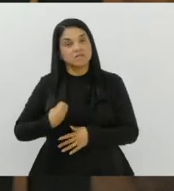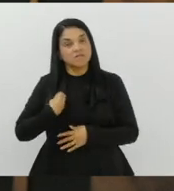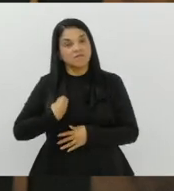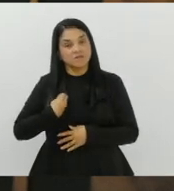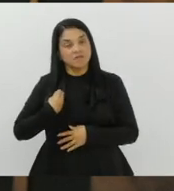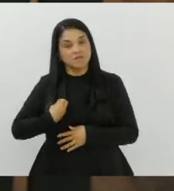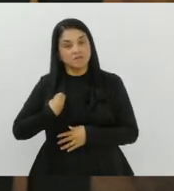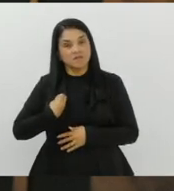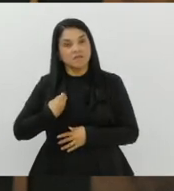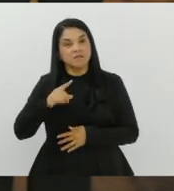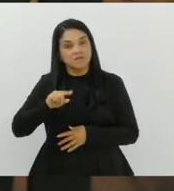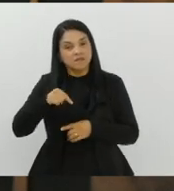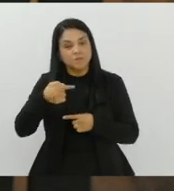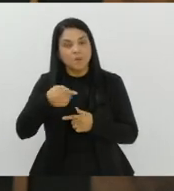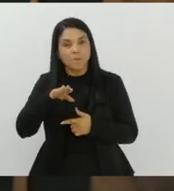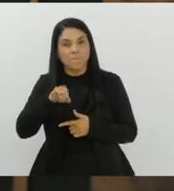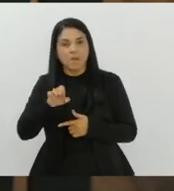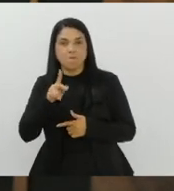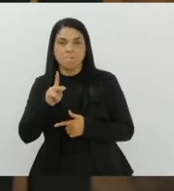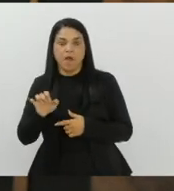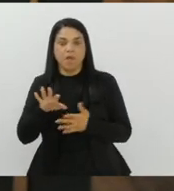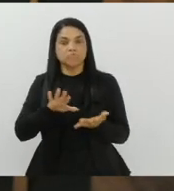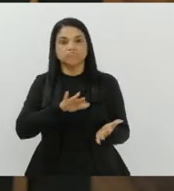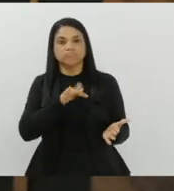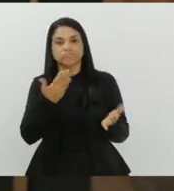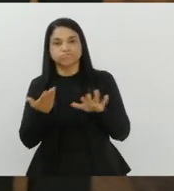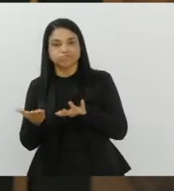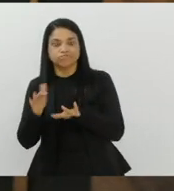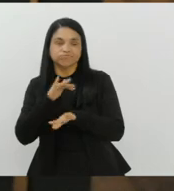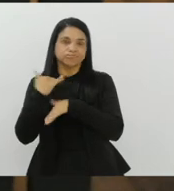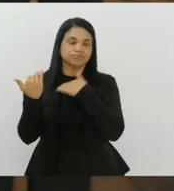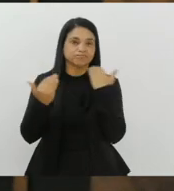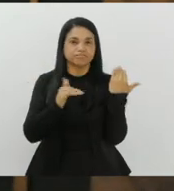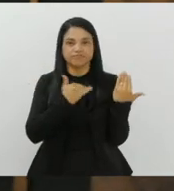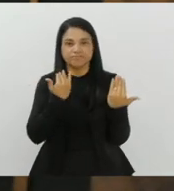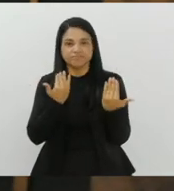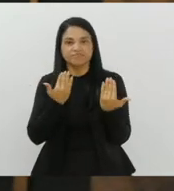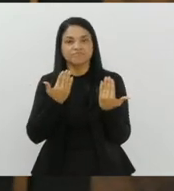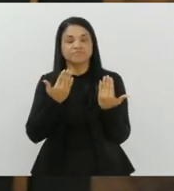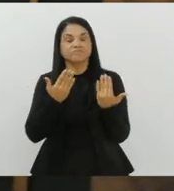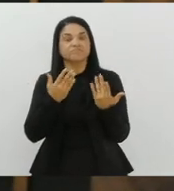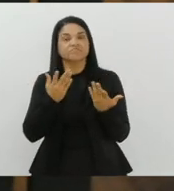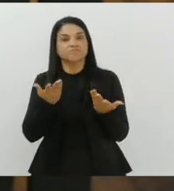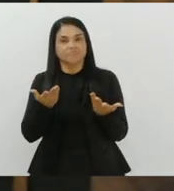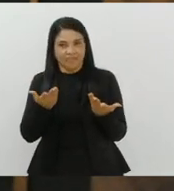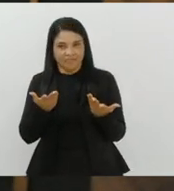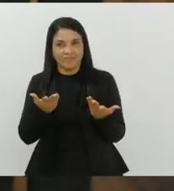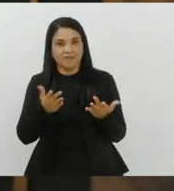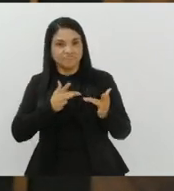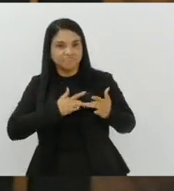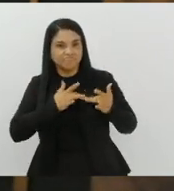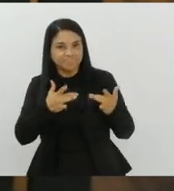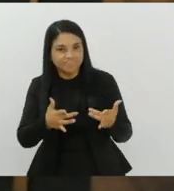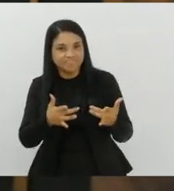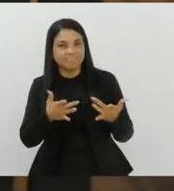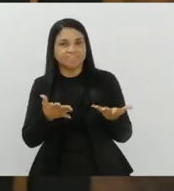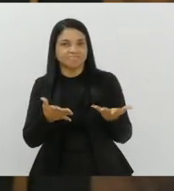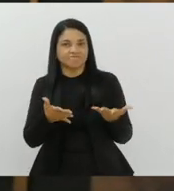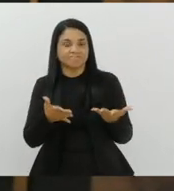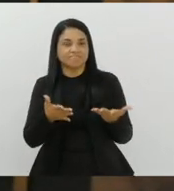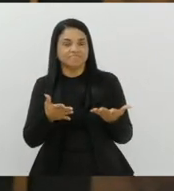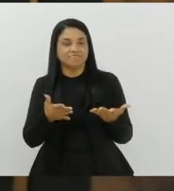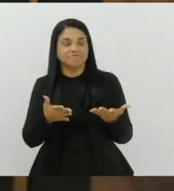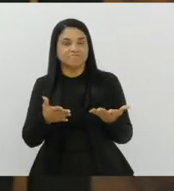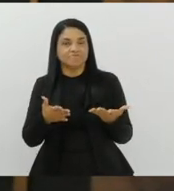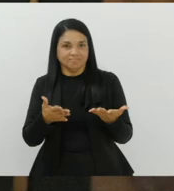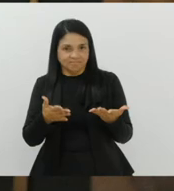que suas mães e pais atípicos tão dedicados, né, que vão levá-los até certo ponto